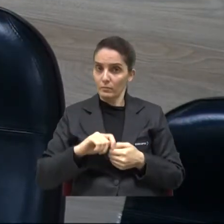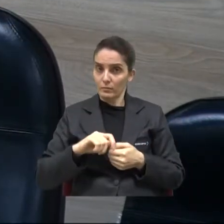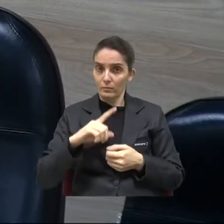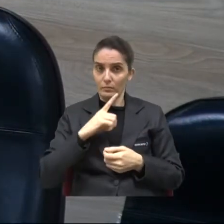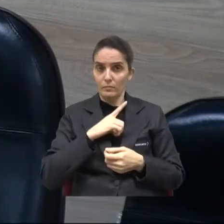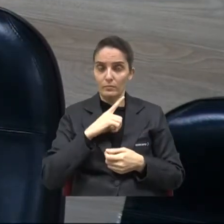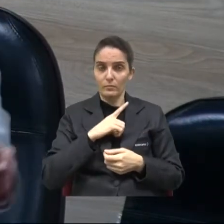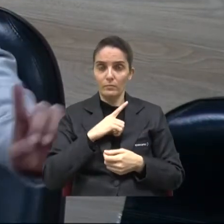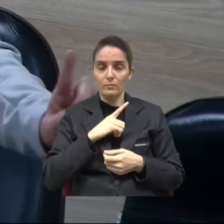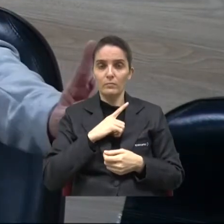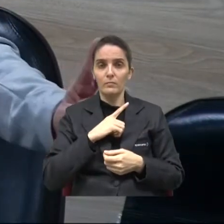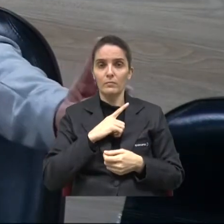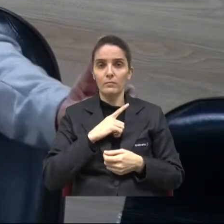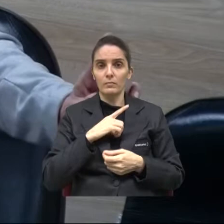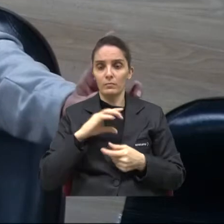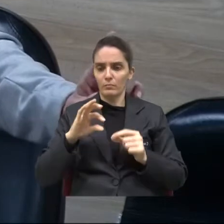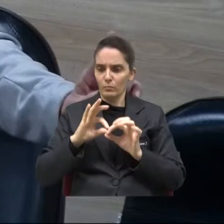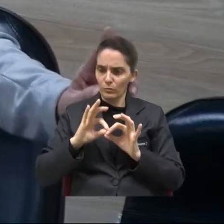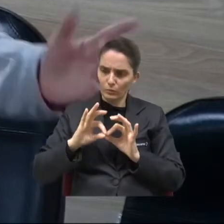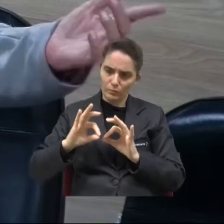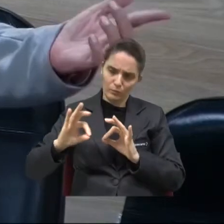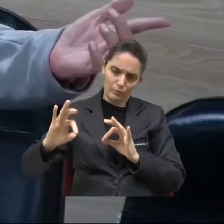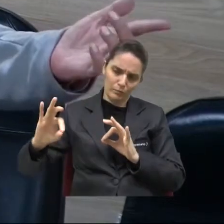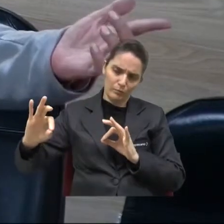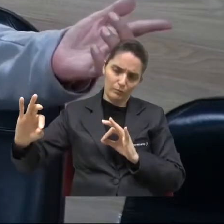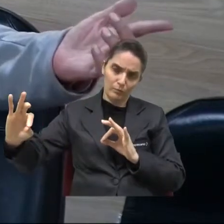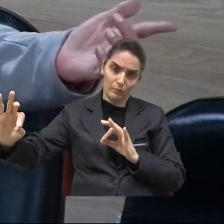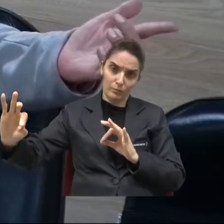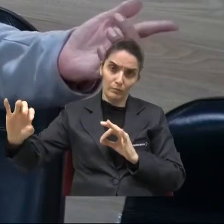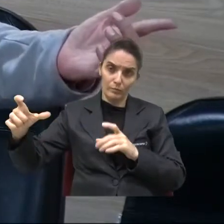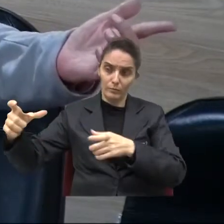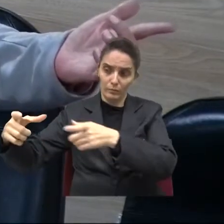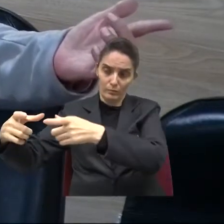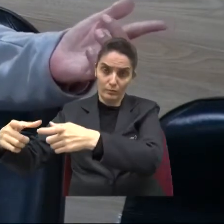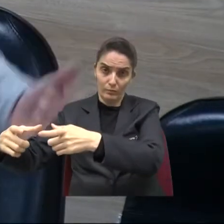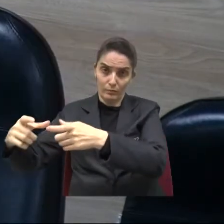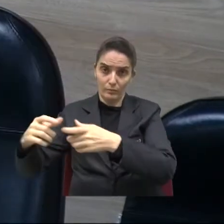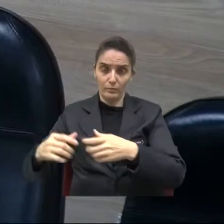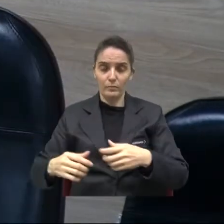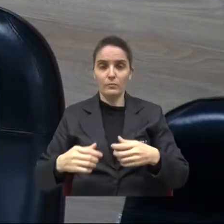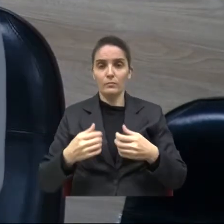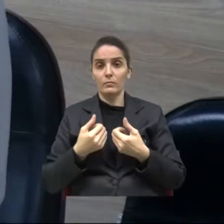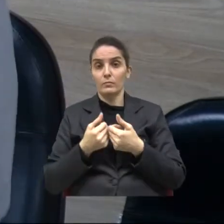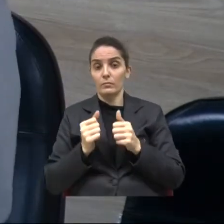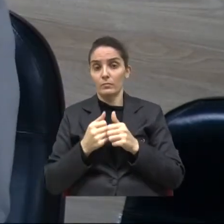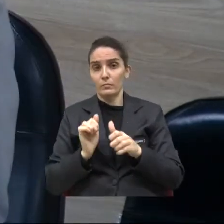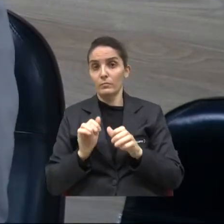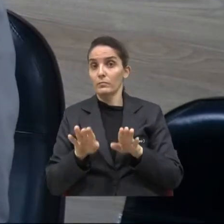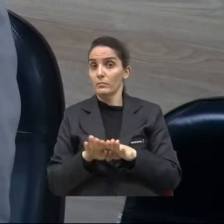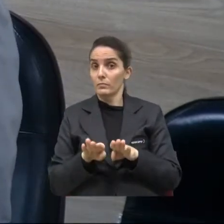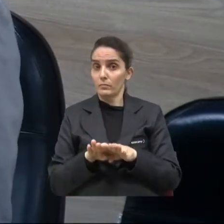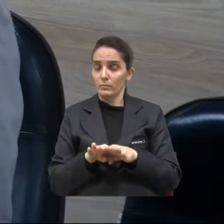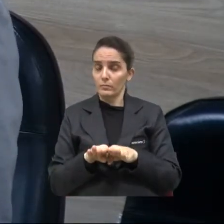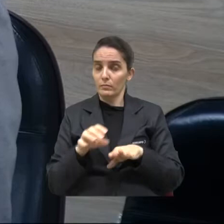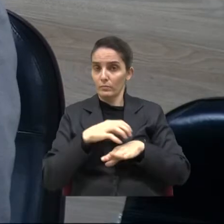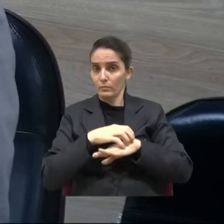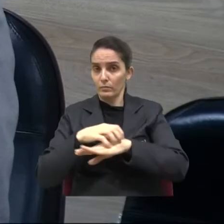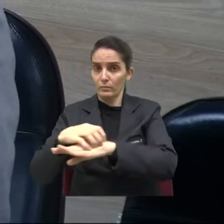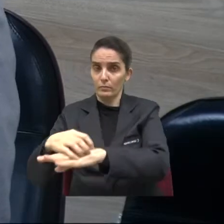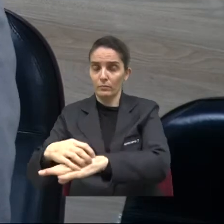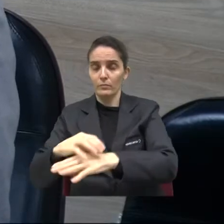linhas extremamente longas no sistema de transporte e o que faz com que a nossa